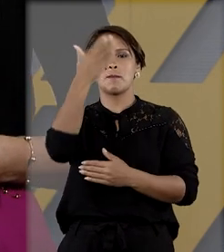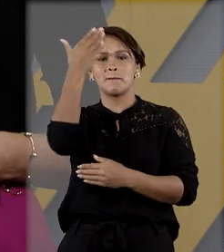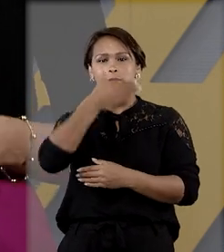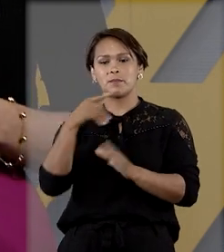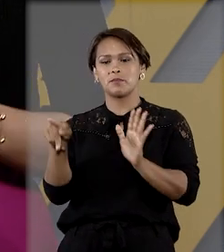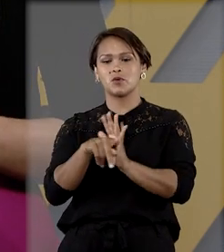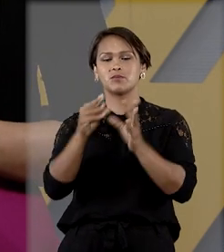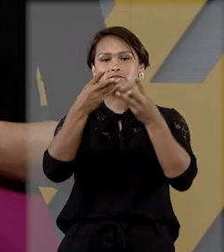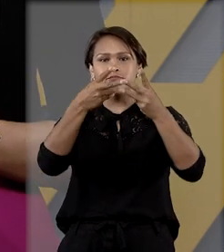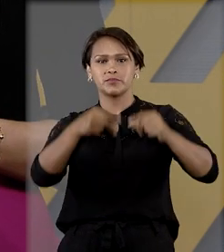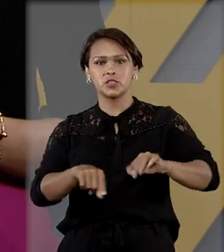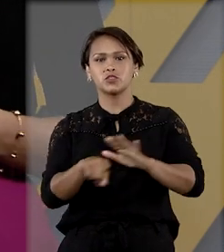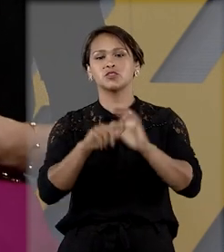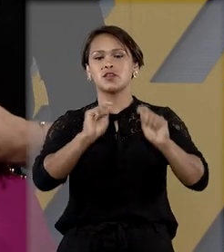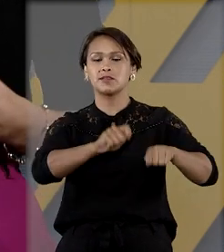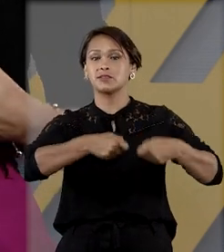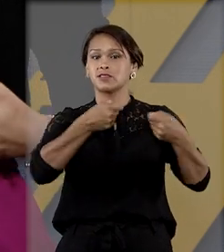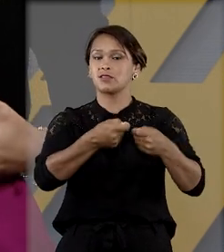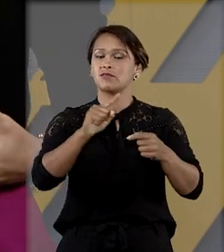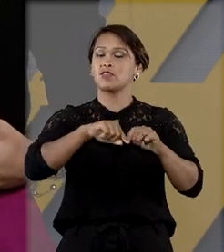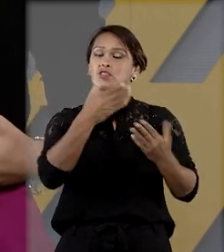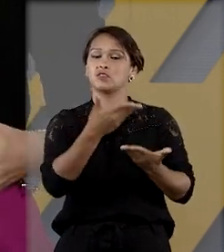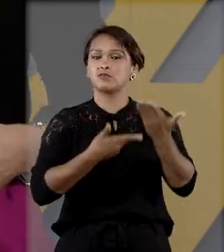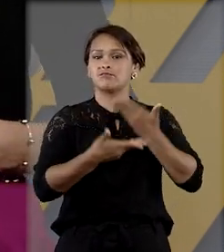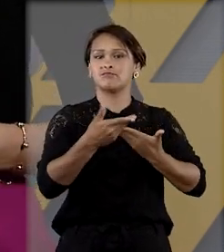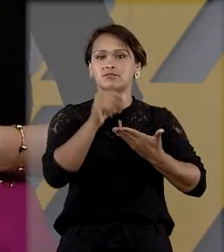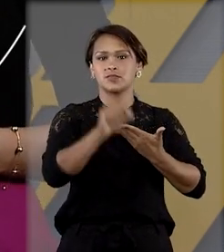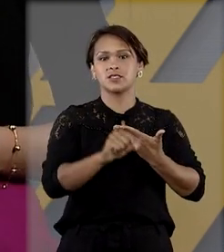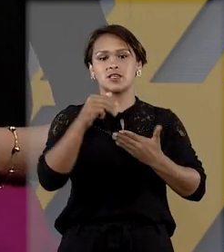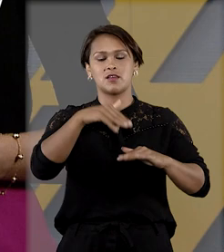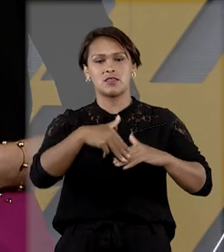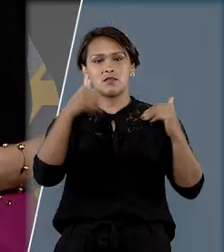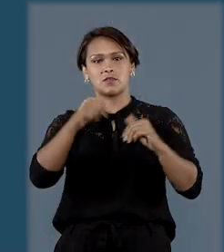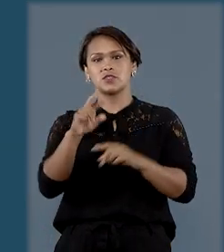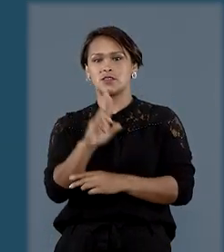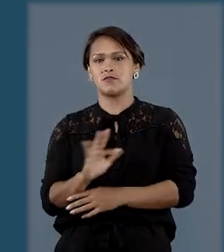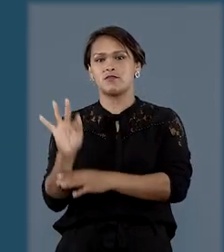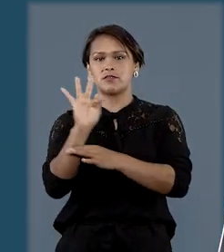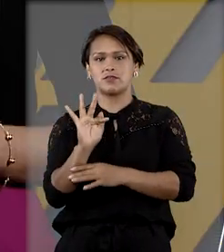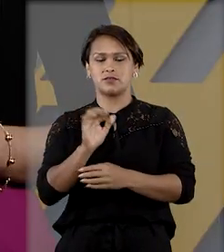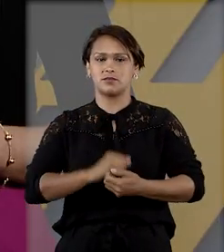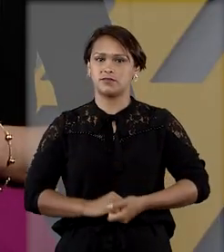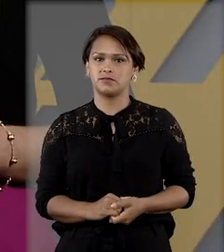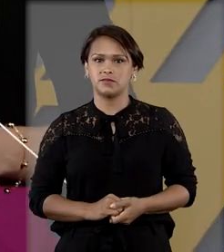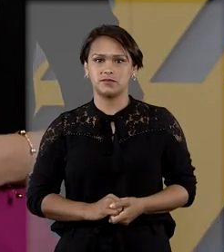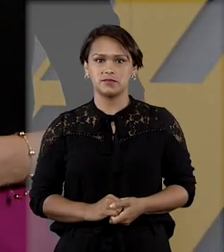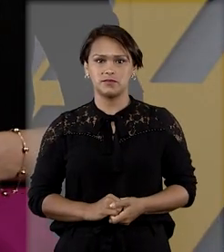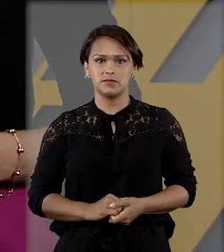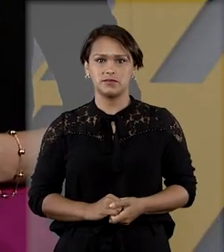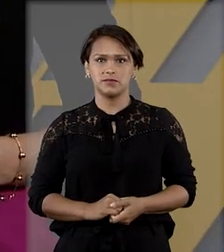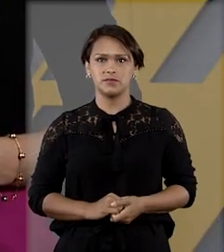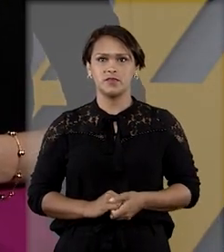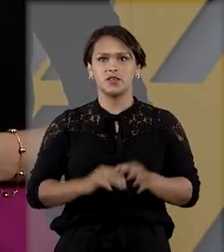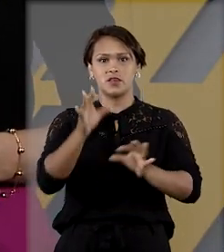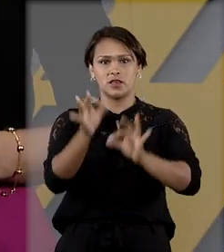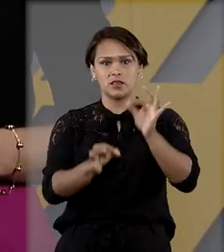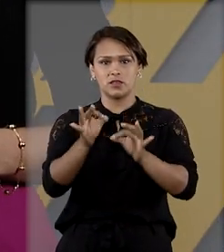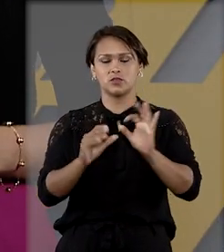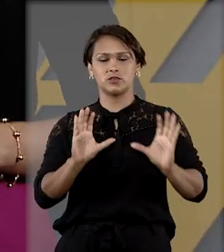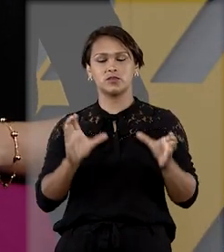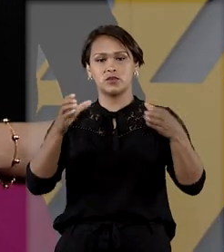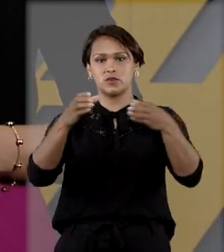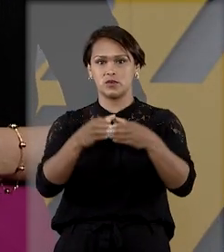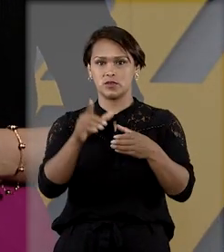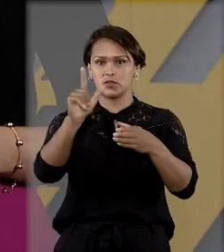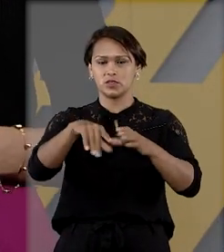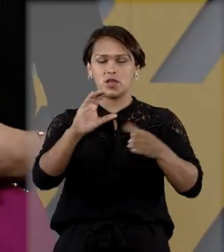de prejuízo à defesa ou de parcialidade da magistrada federal. E em julgamento colegiado,